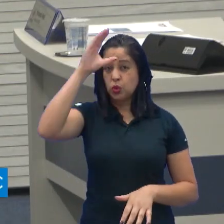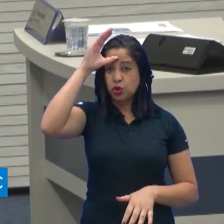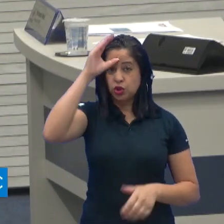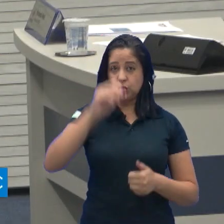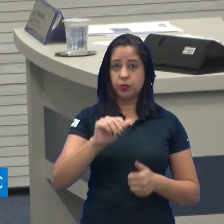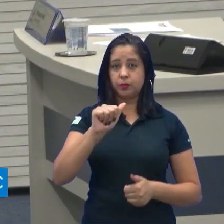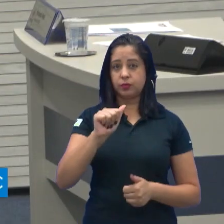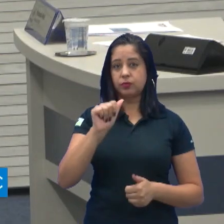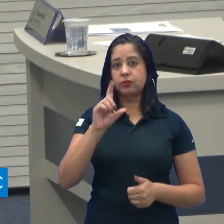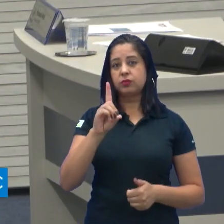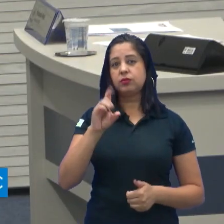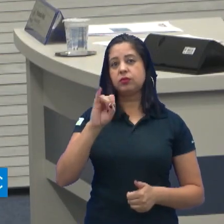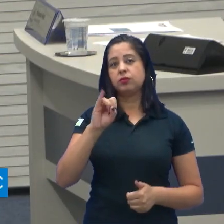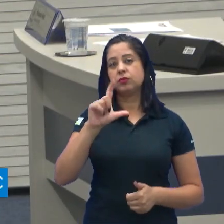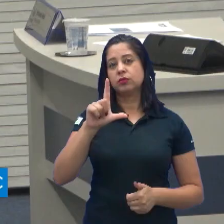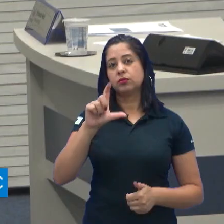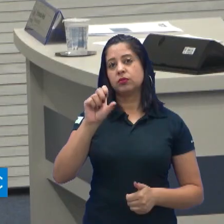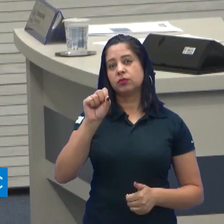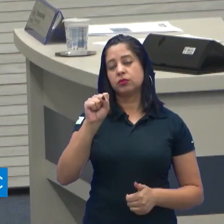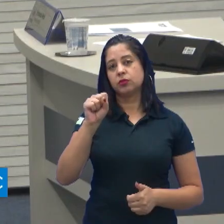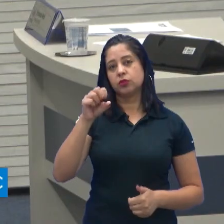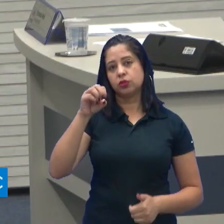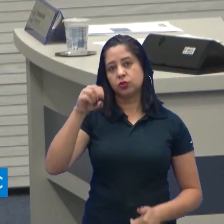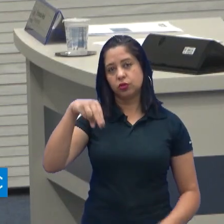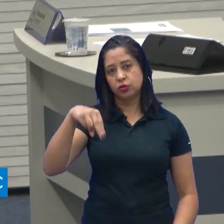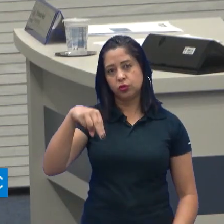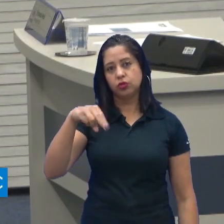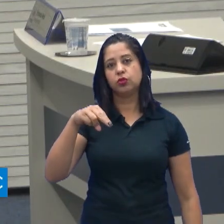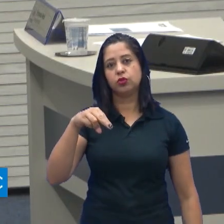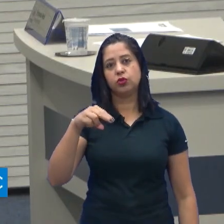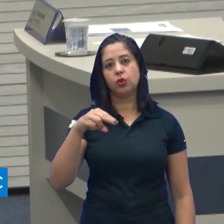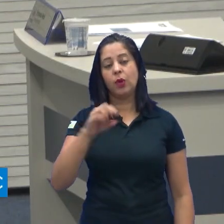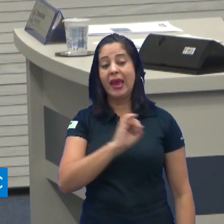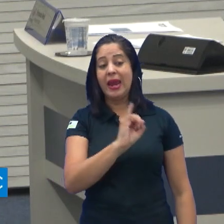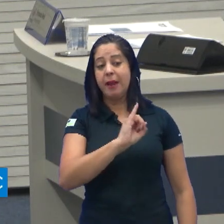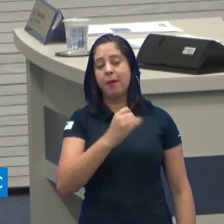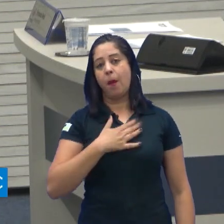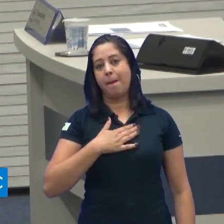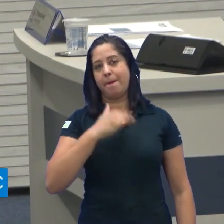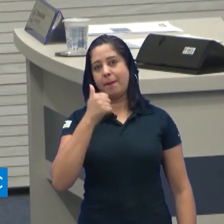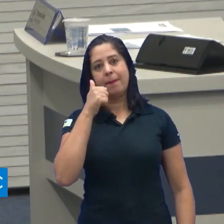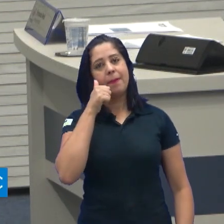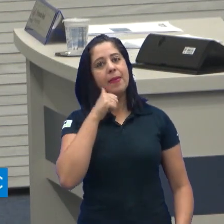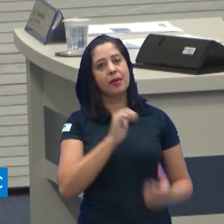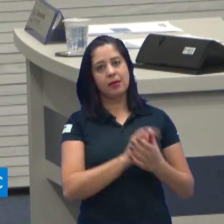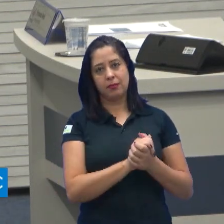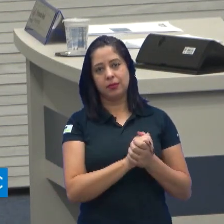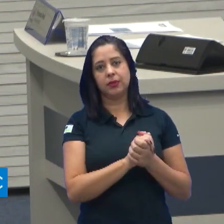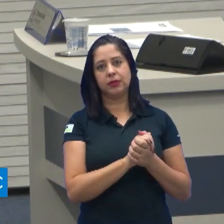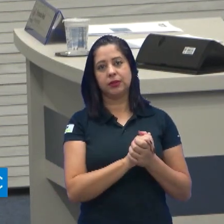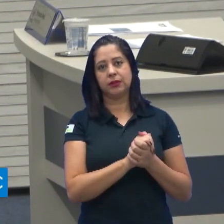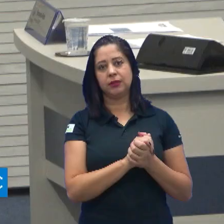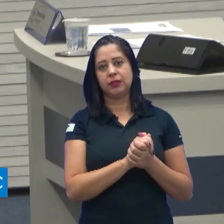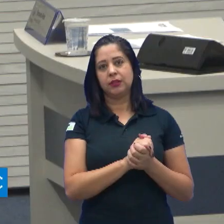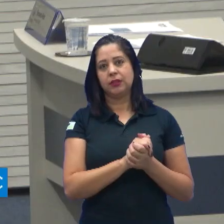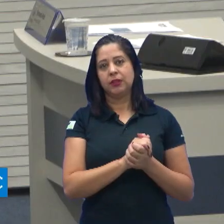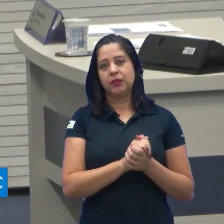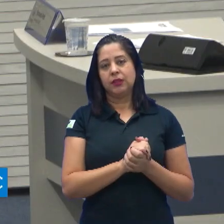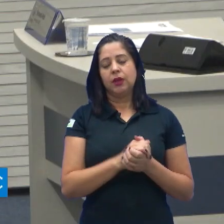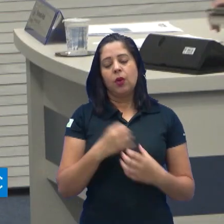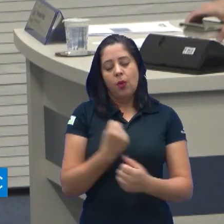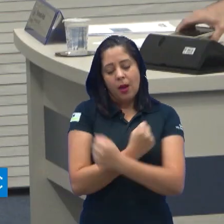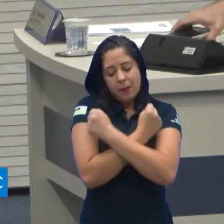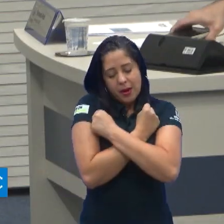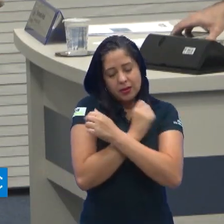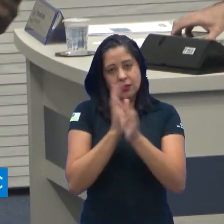Batista, irmão da minha mãe, que faleceu, né, ontem, que Deus descanse, né, que ele descanse em paz, e um abraço para toda a família